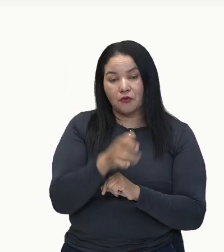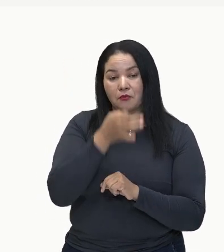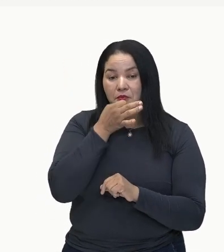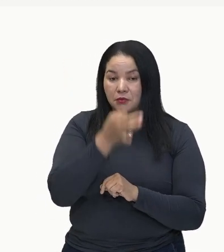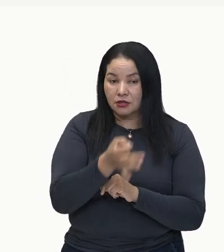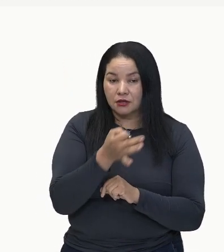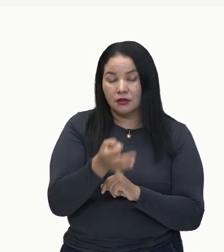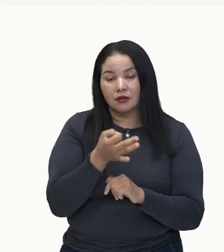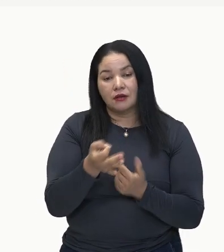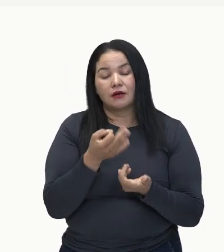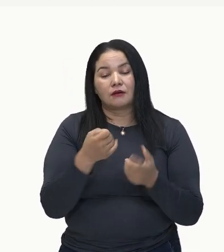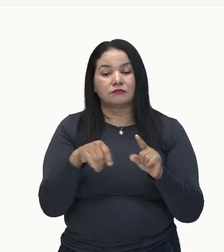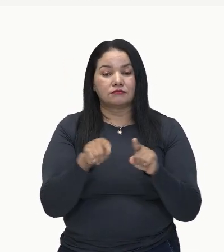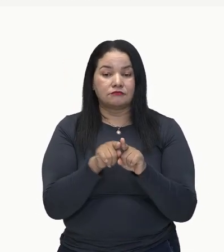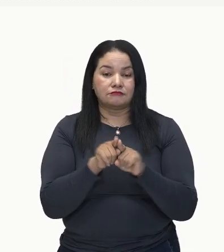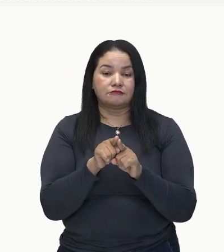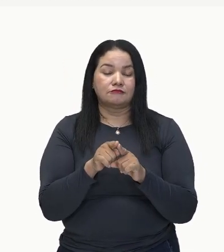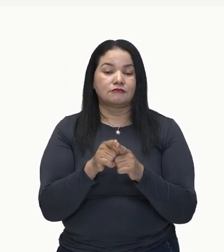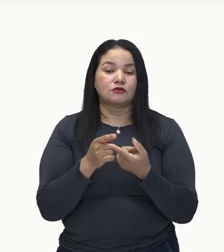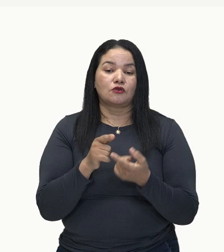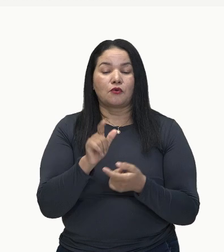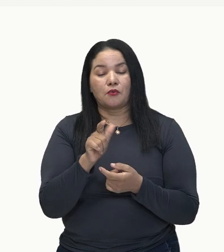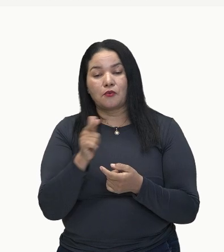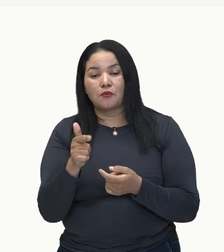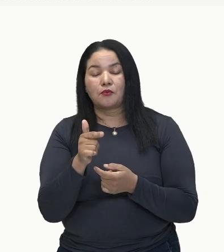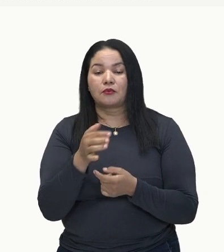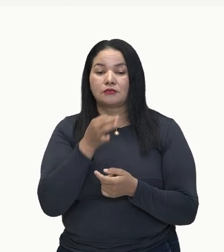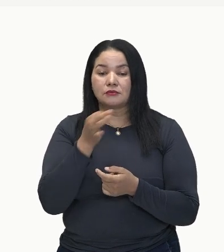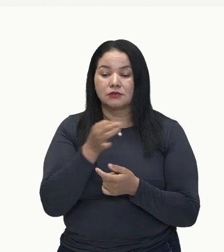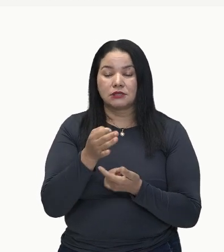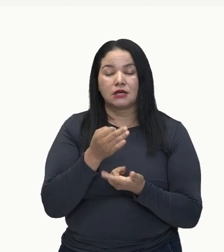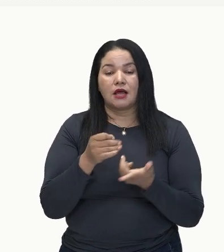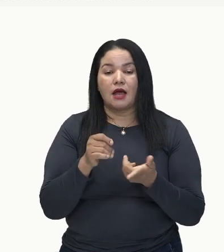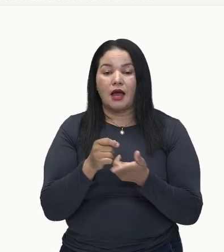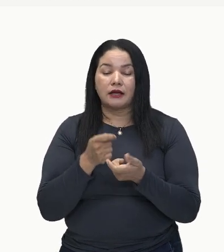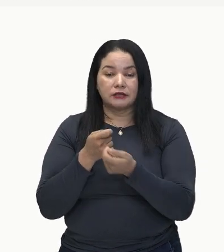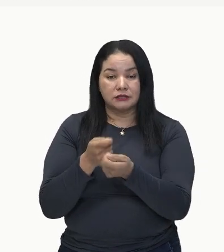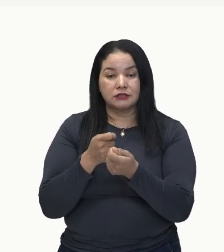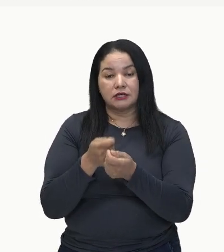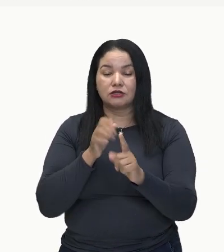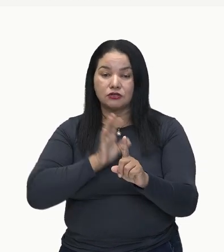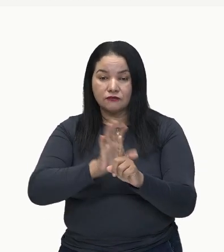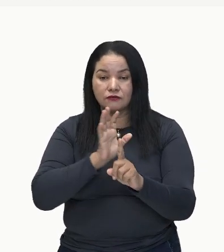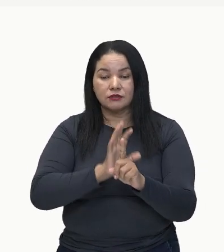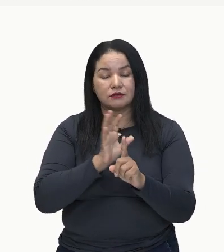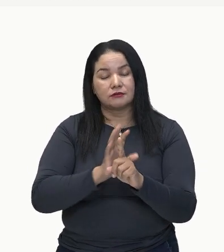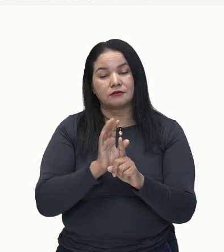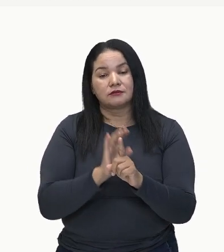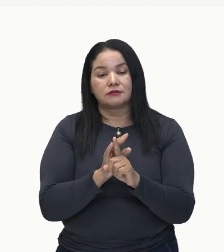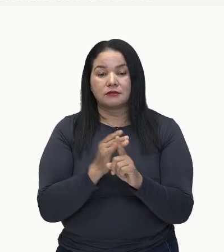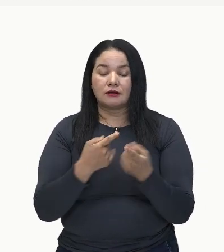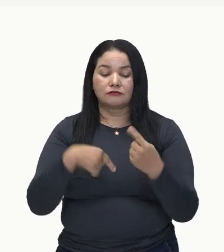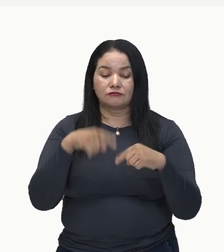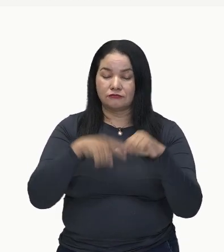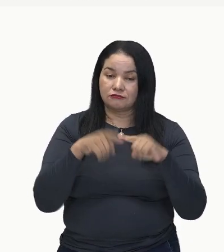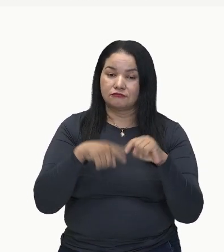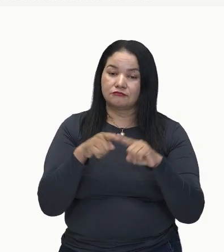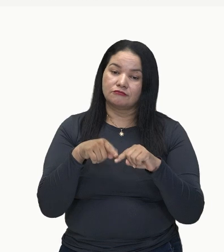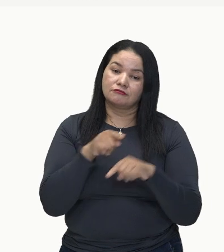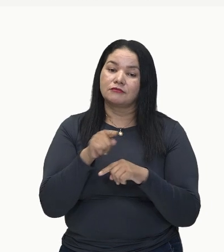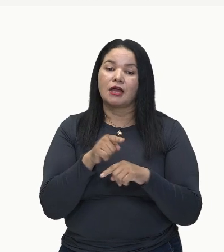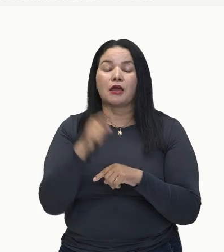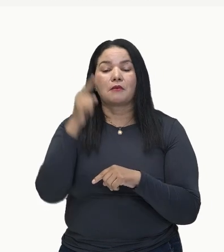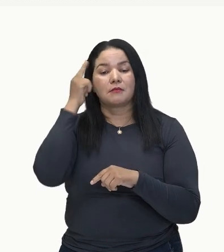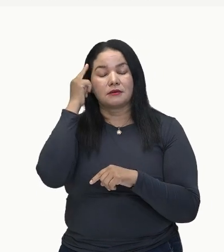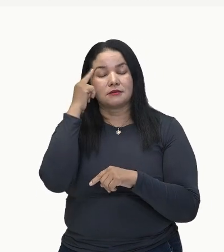tese por parte de quem argumenta, tenta te convencer a respeito de um produto. Então, a demonstração de um pensamento pessoal